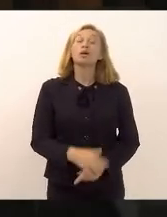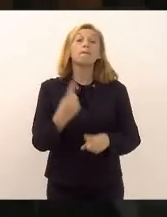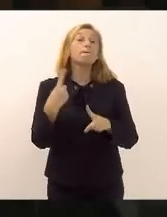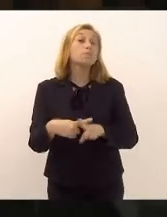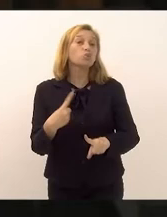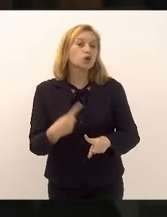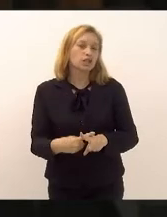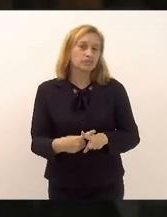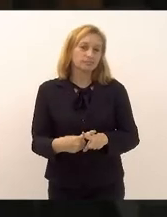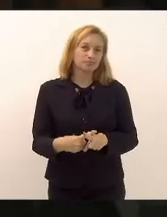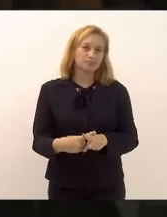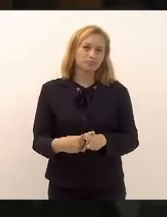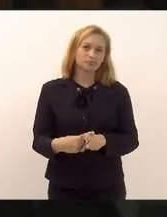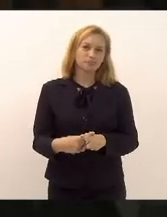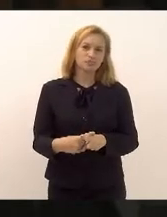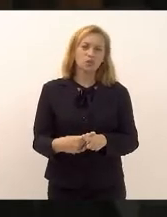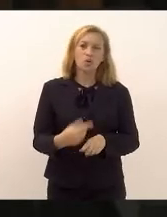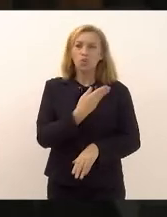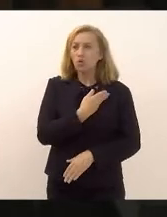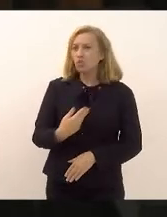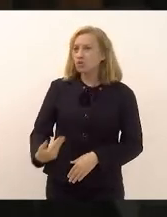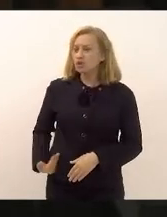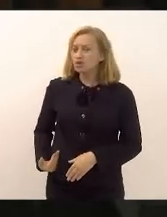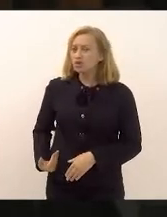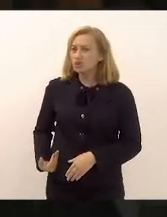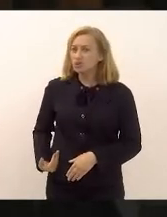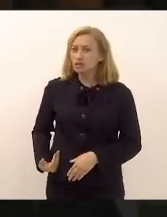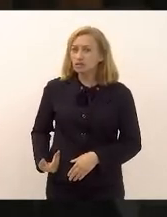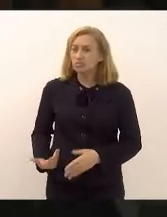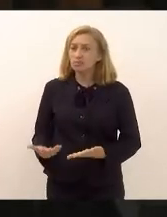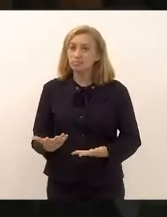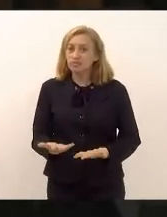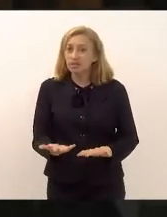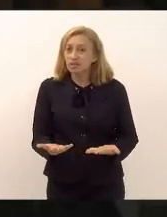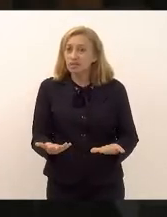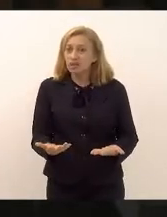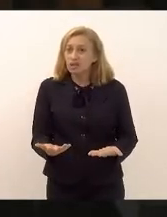porque o governador vai para um litígio